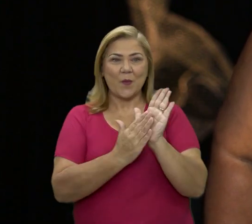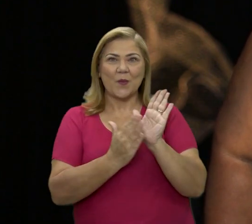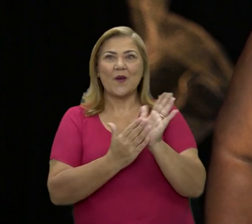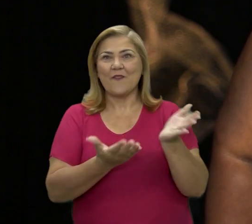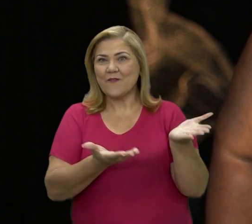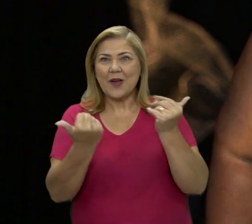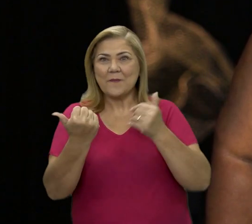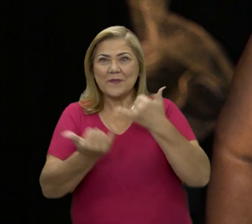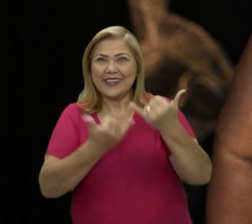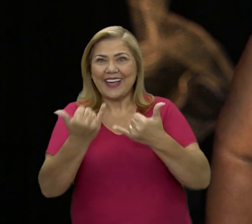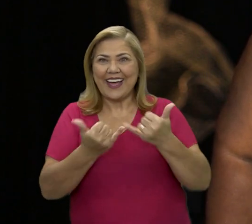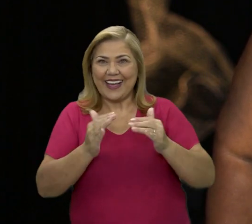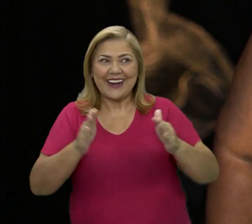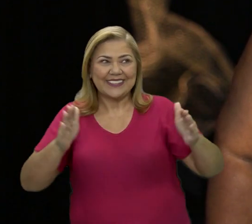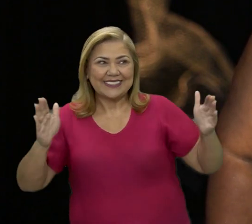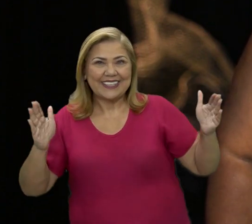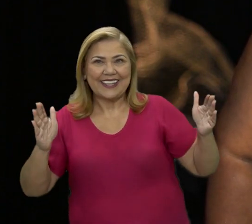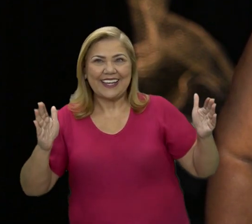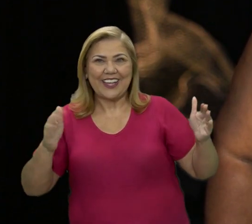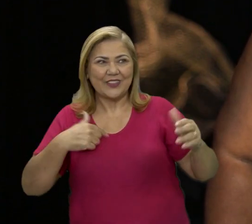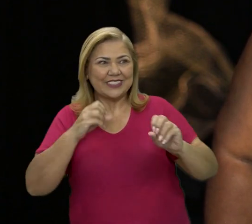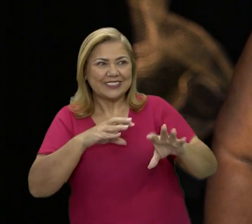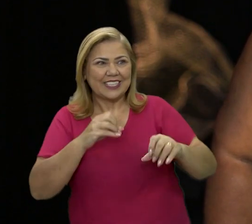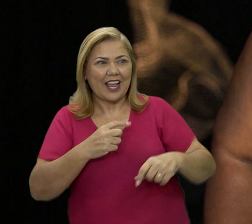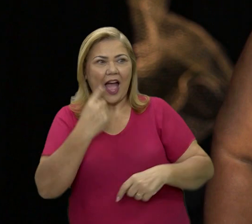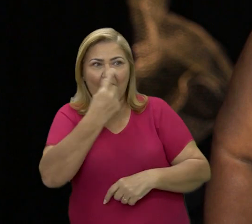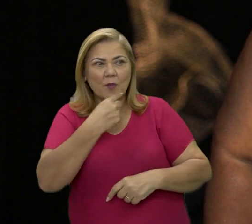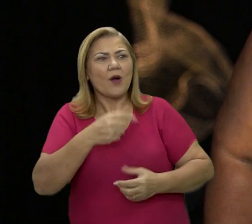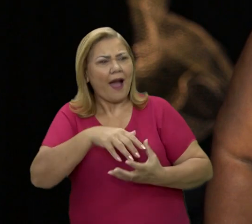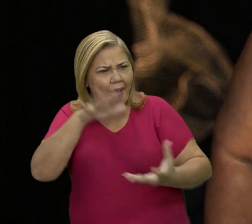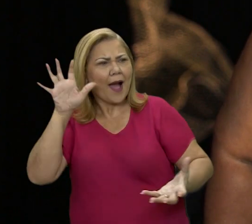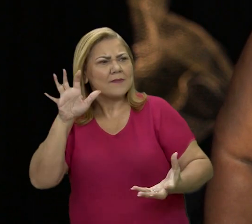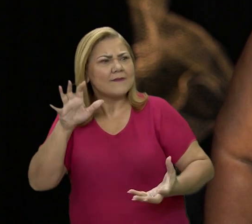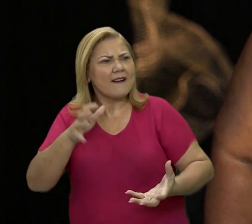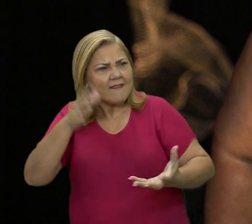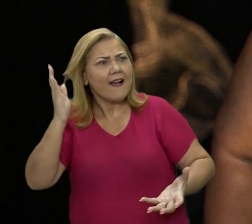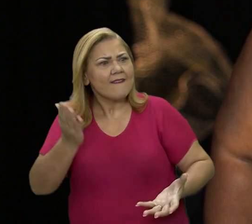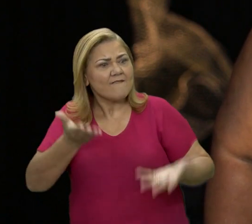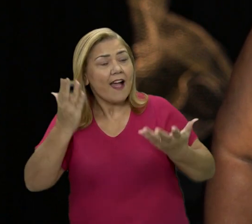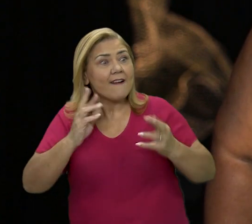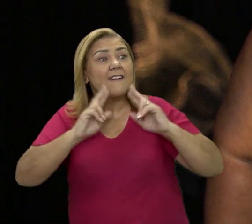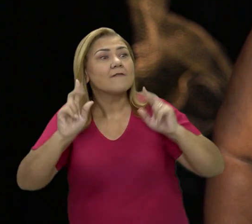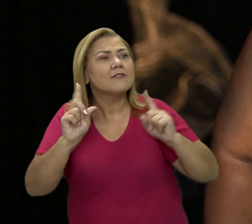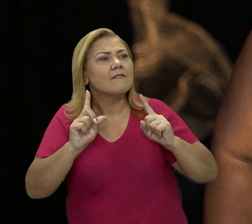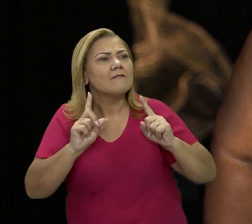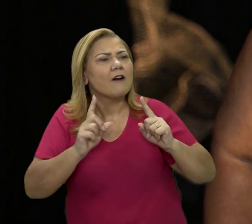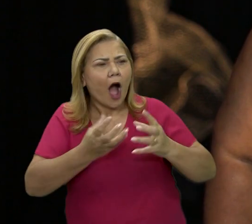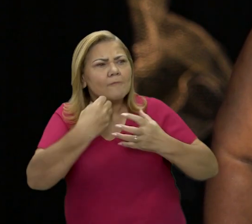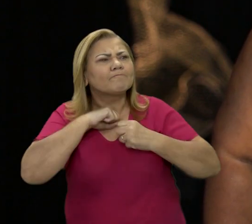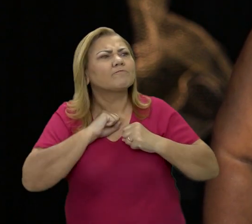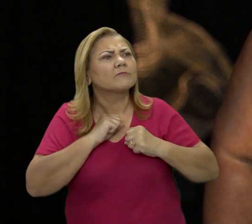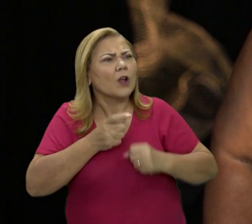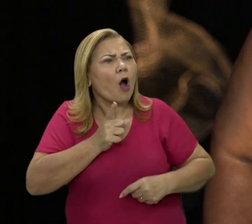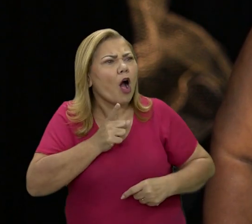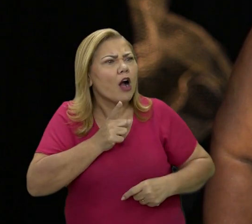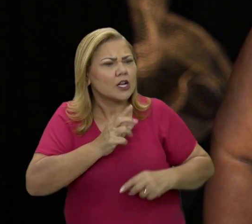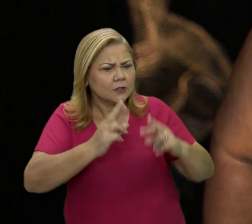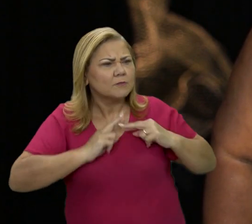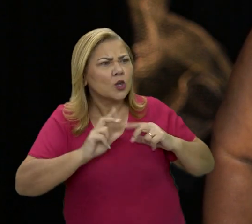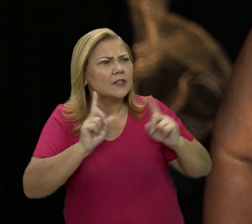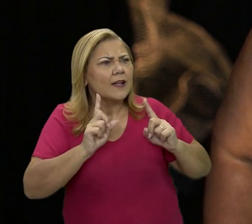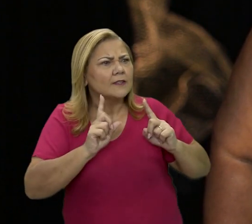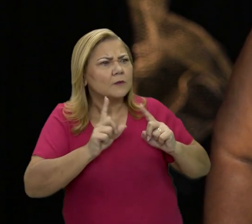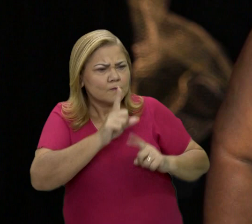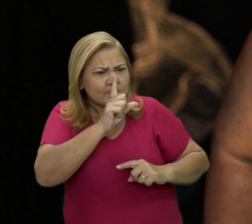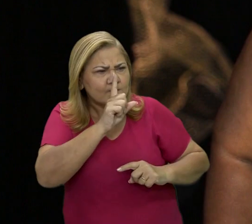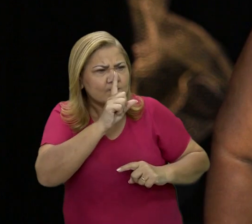maravilhoso. Aquela proposta, vamos brincar de crescer? Eu te ensino, vai. Abre a boca, não reclama. Engole